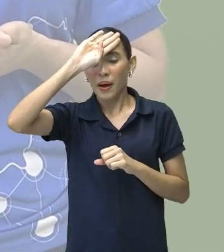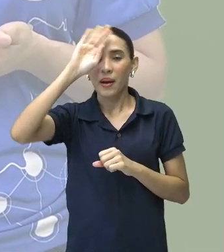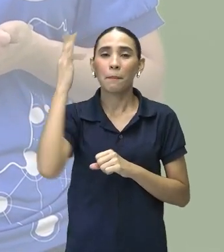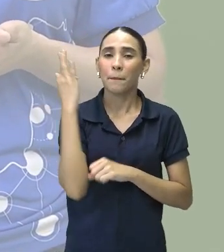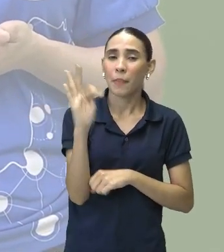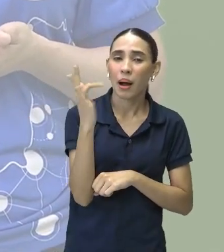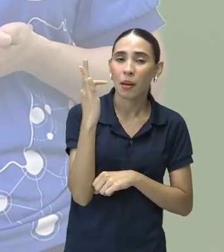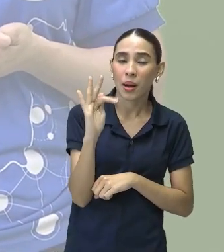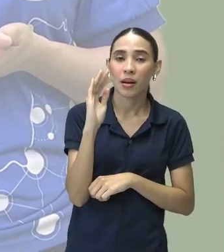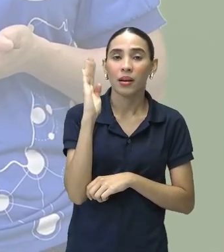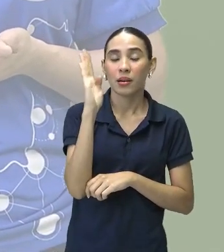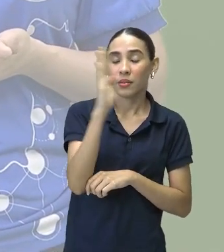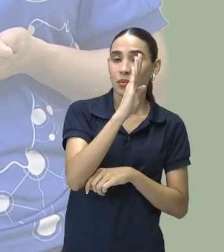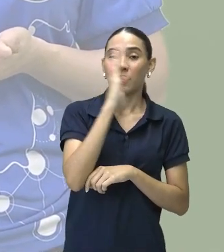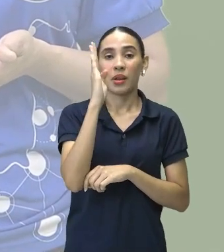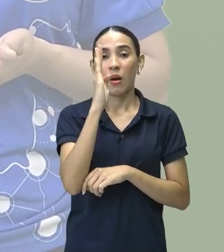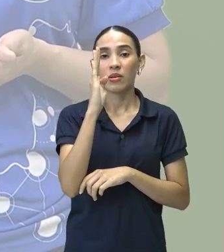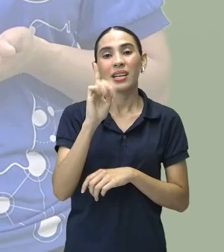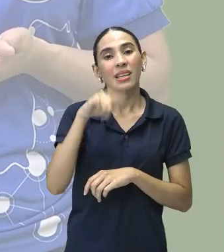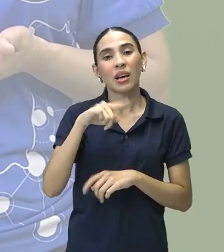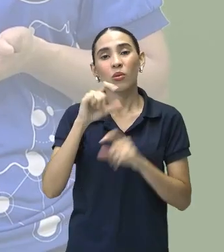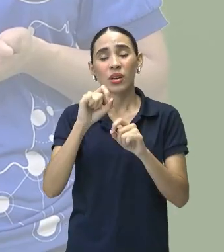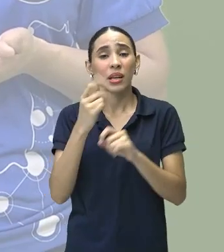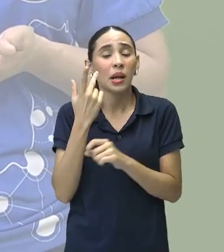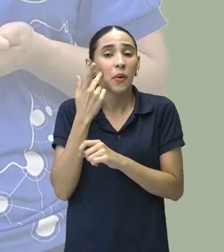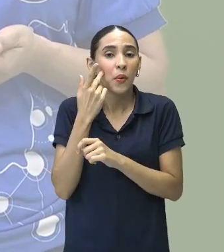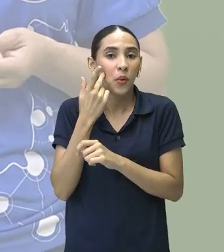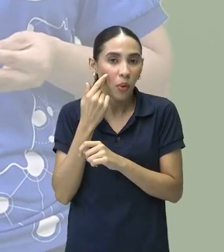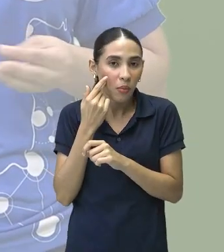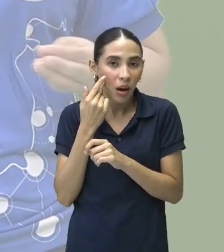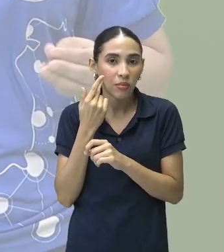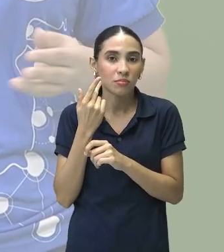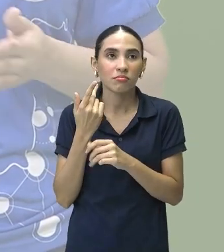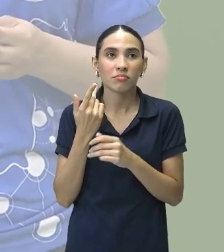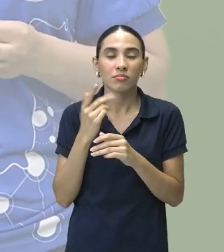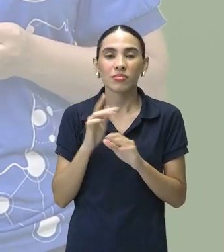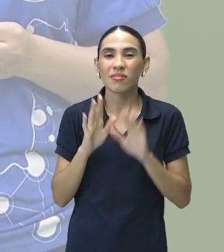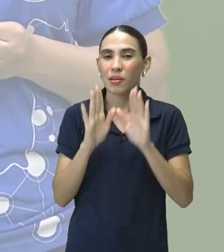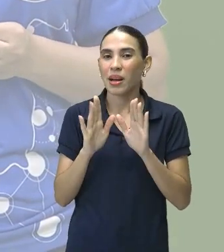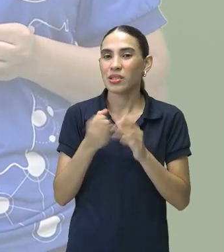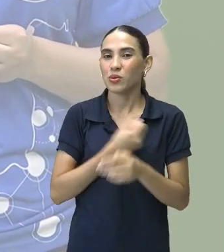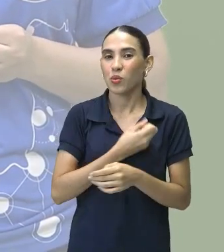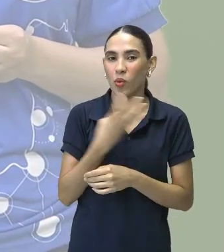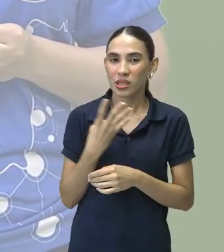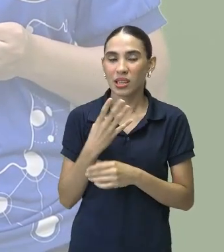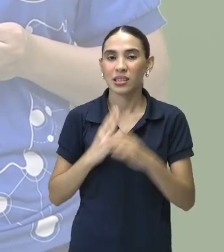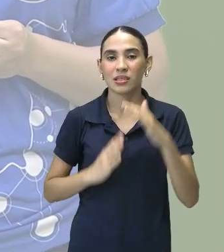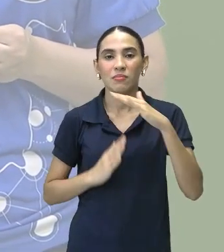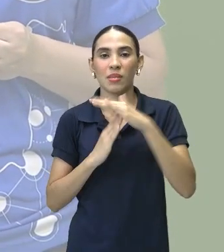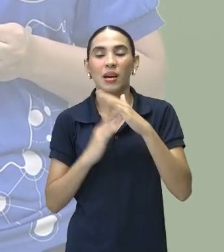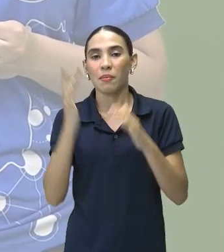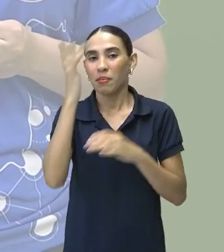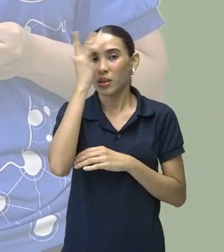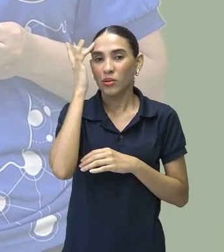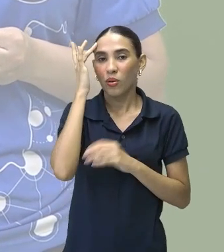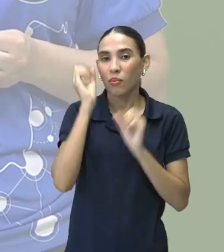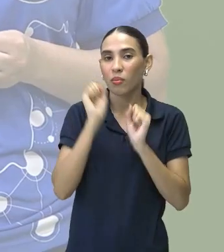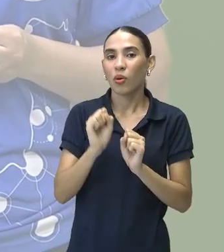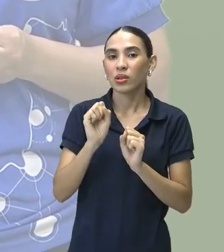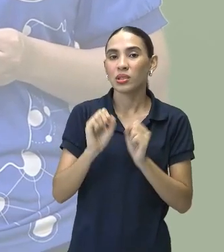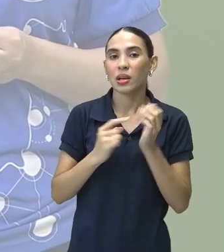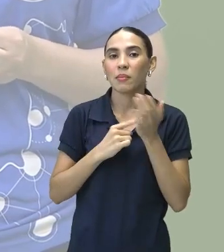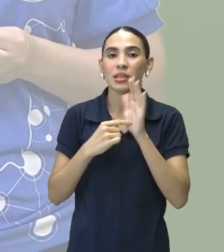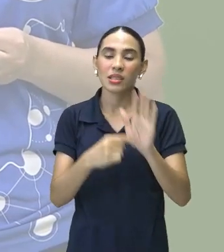náusea, que é considerado algo normal, né, embora uma quantidade limitada de pessoas possam